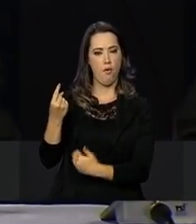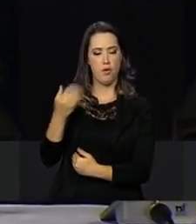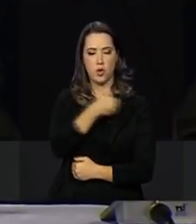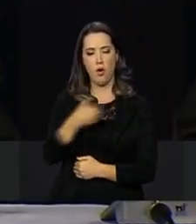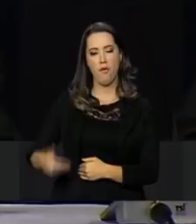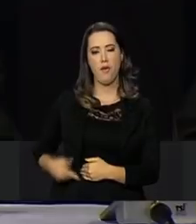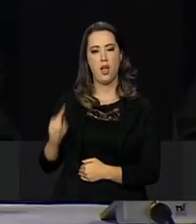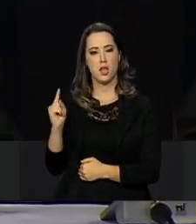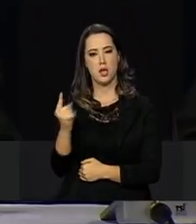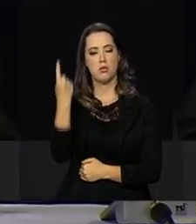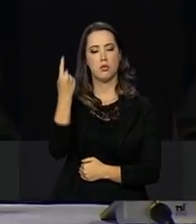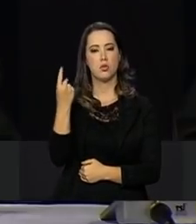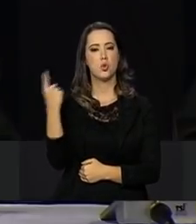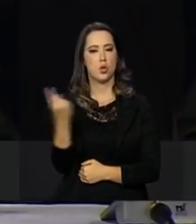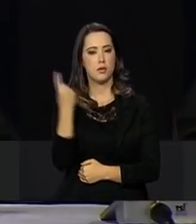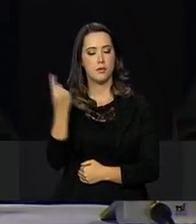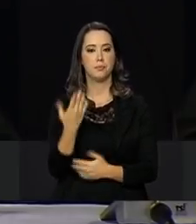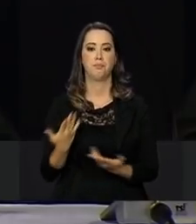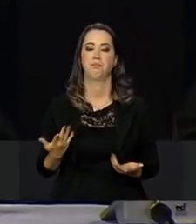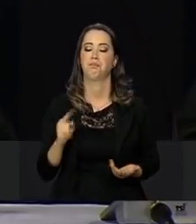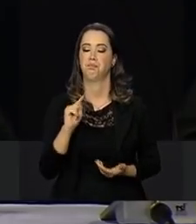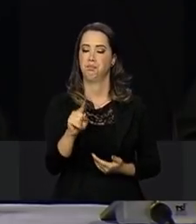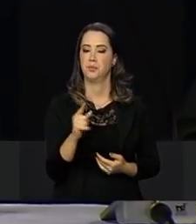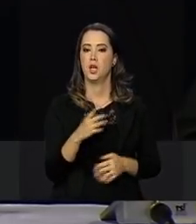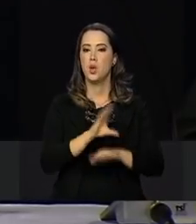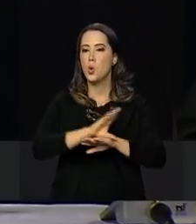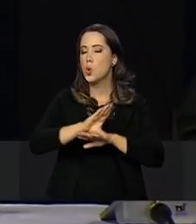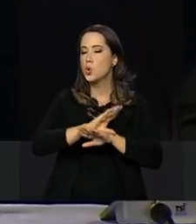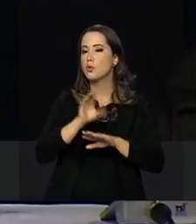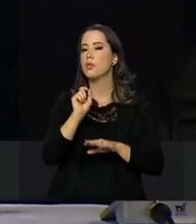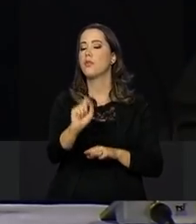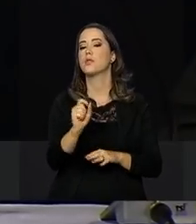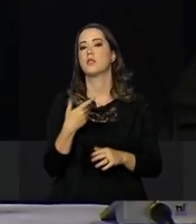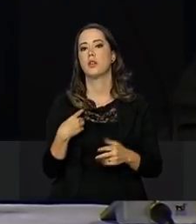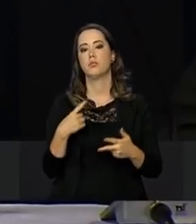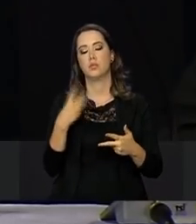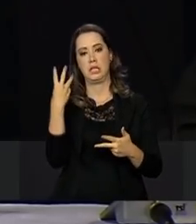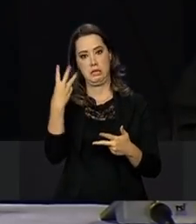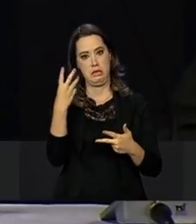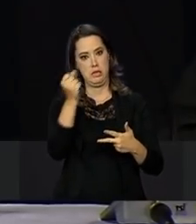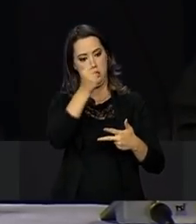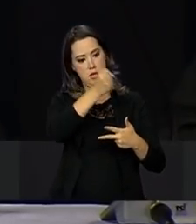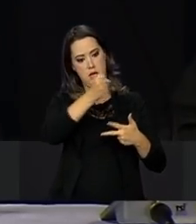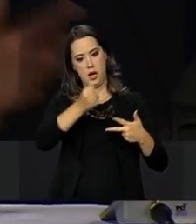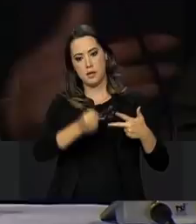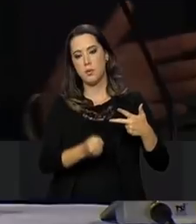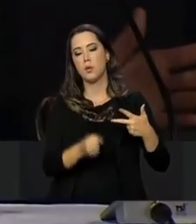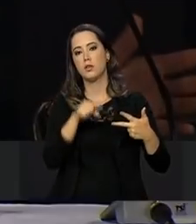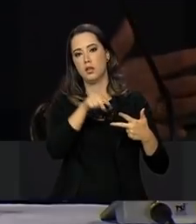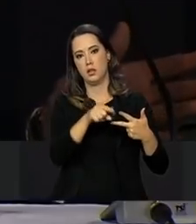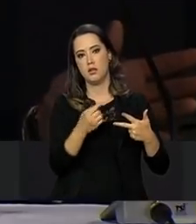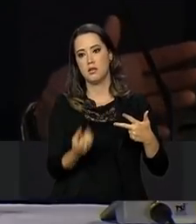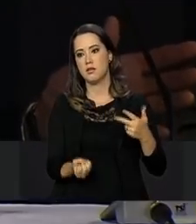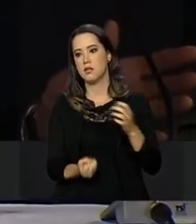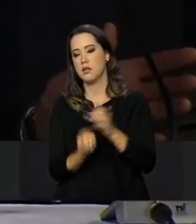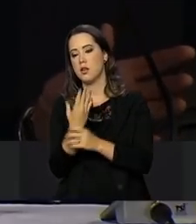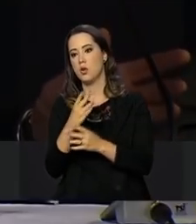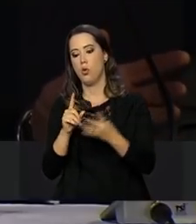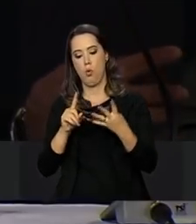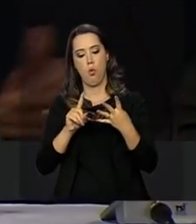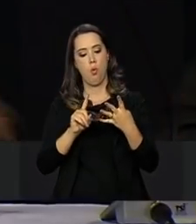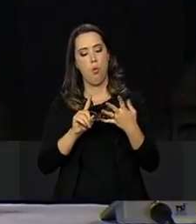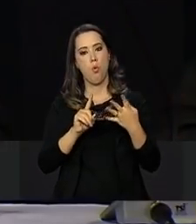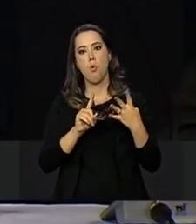outorgada, criou os três poderes para homenagear a separação entre as funções do Estado, mas criou um quarto poder, que é o poder